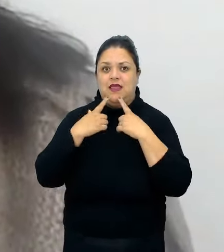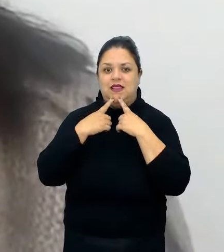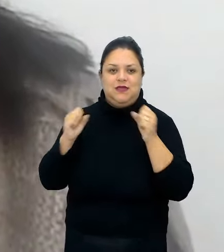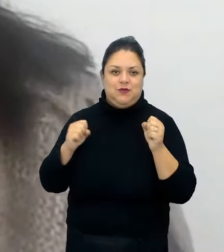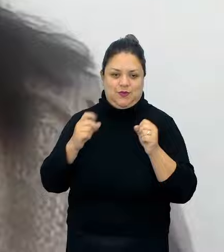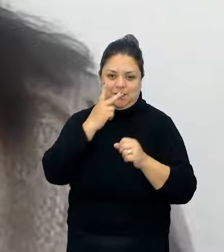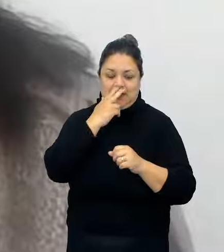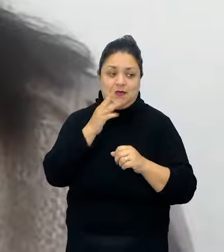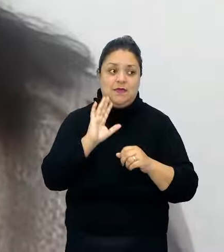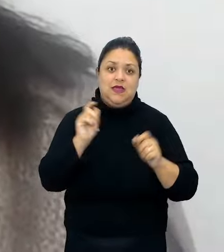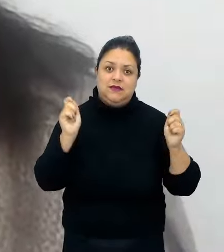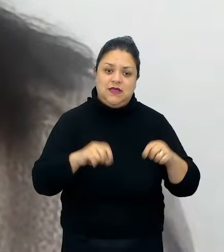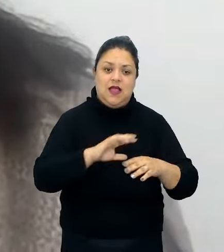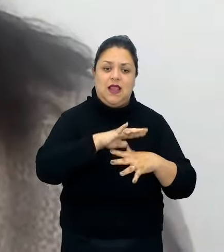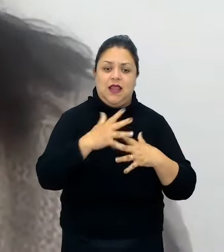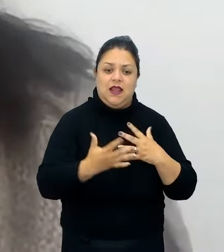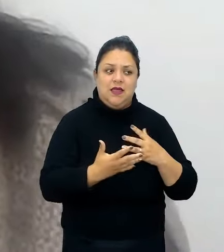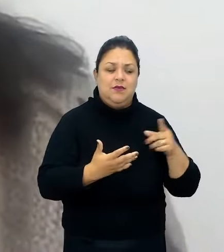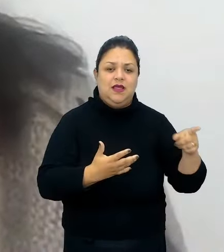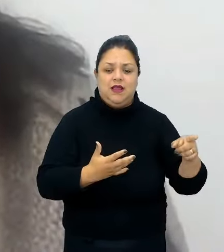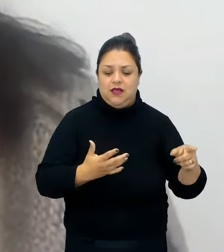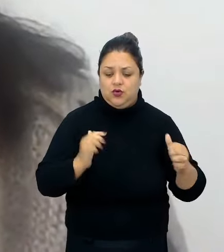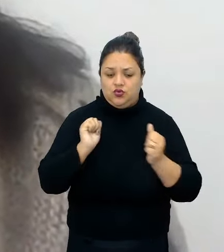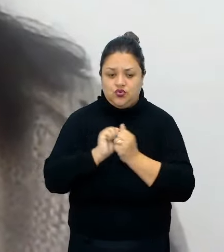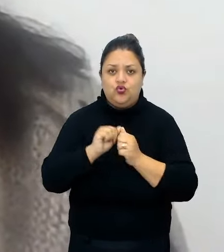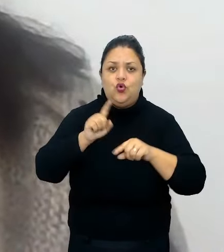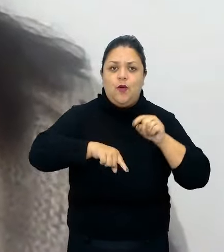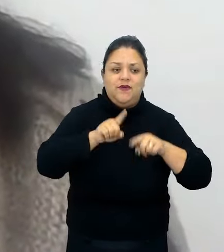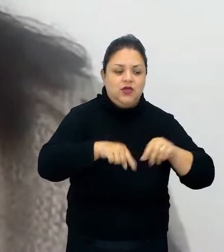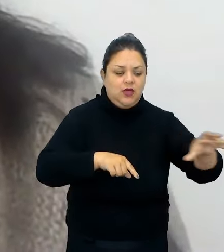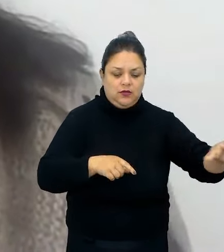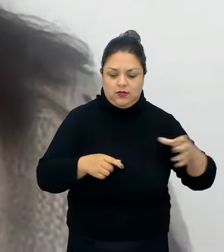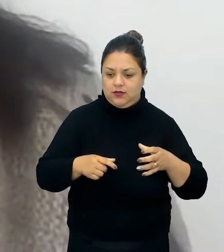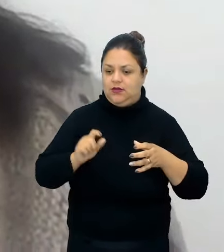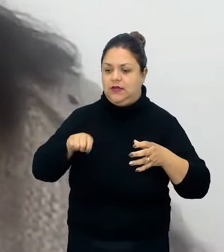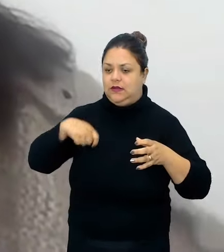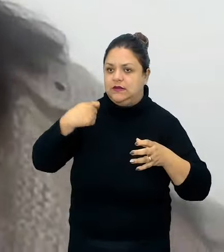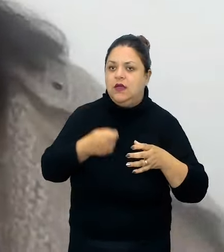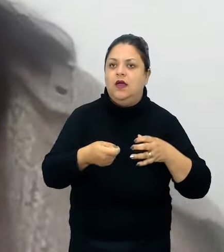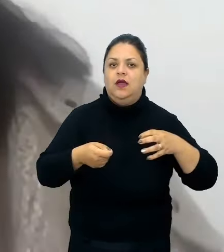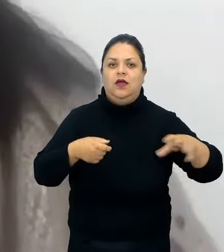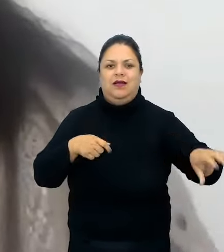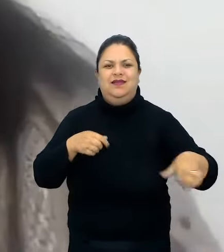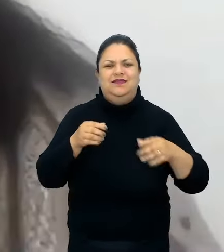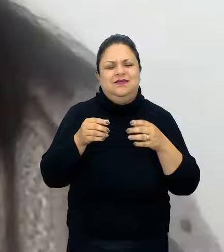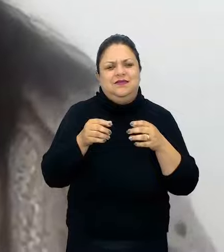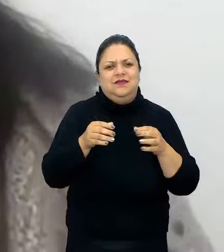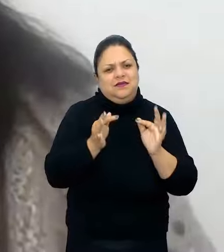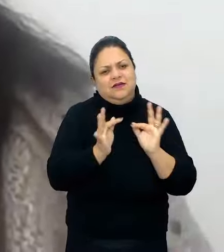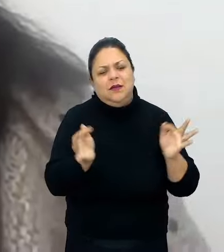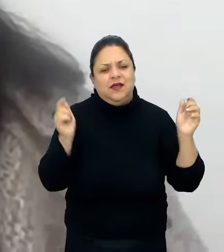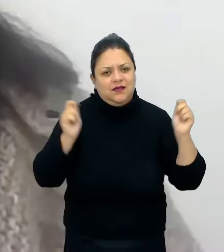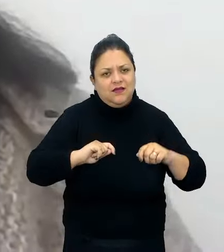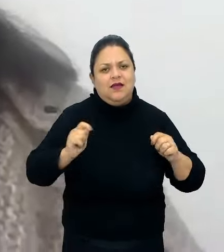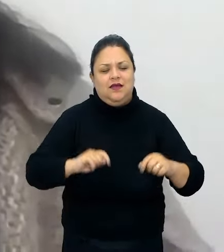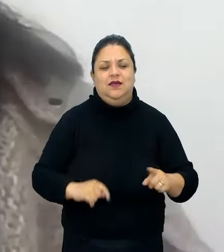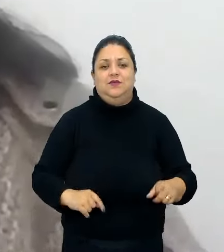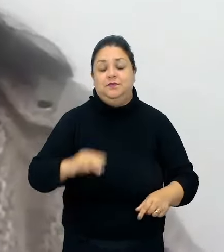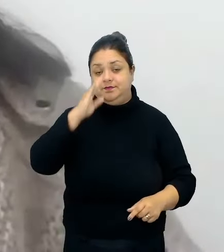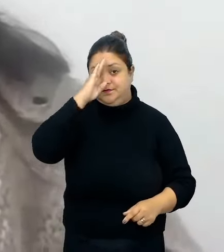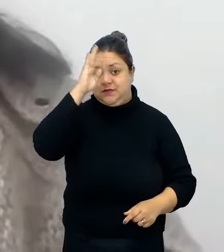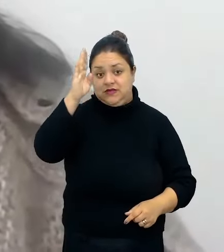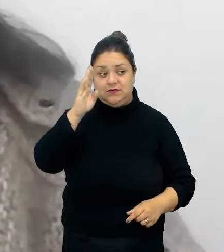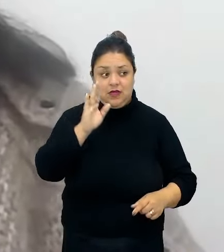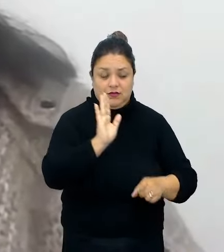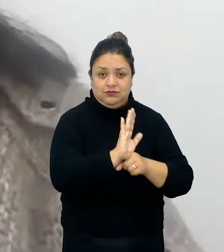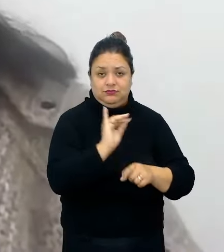processo de comunicação alternativo junto com objetos de referência, né? E, na verdade, é isso que é importante, né? Ou,